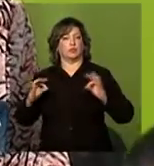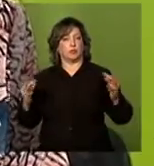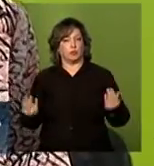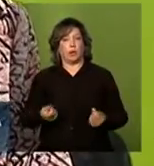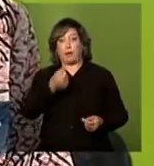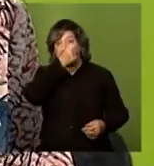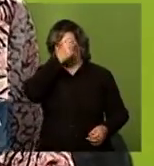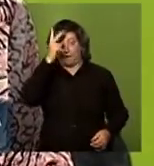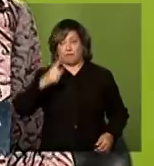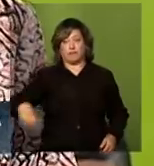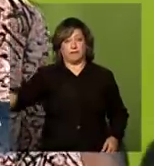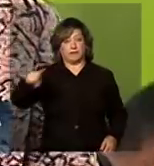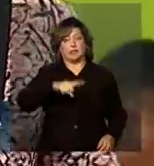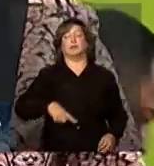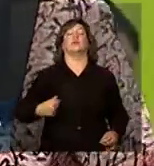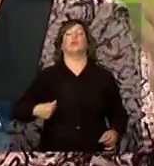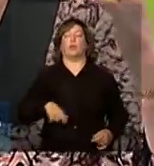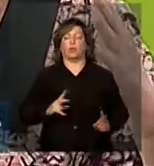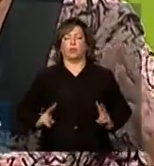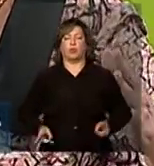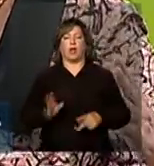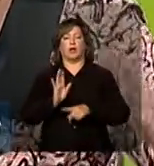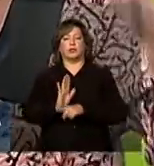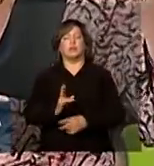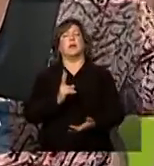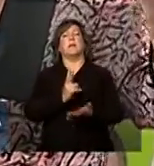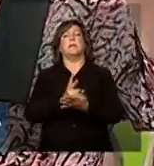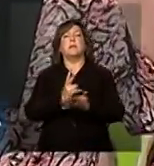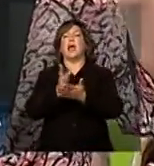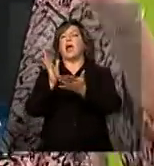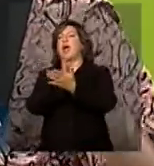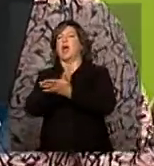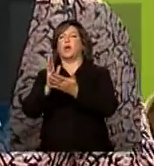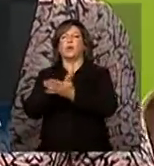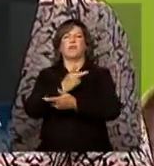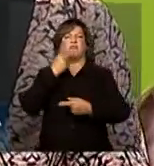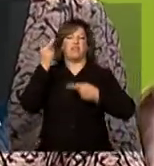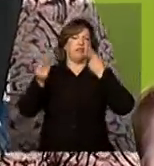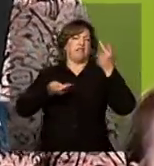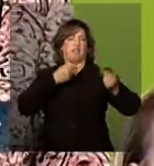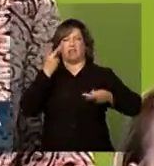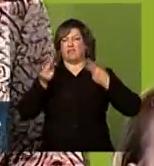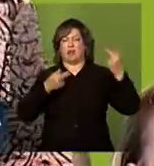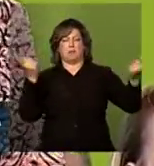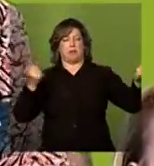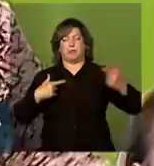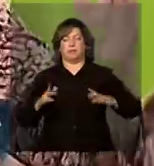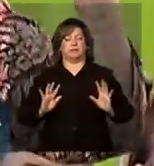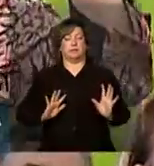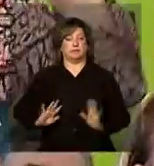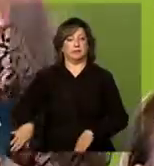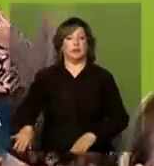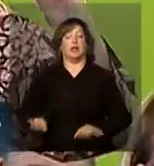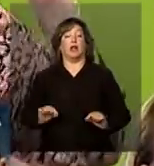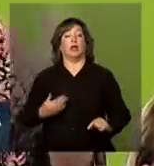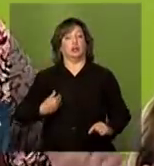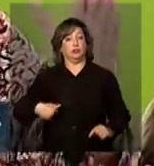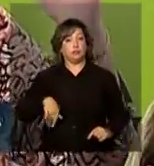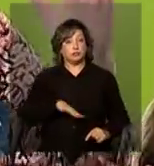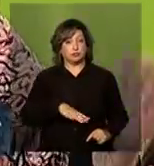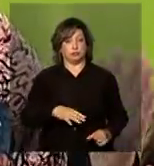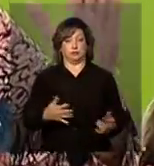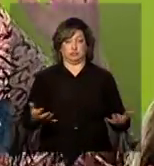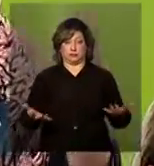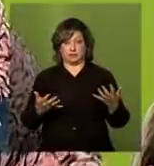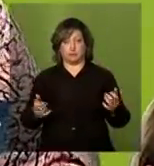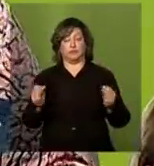ajudando mesmo que tenham críticos que fiquem falando por aí agora nós queremos